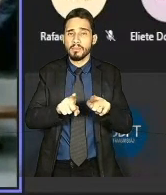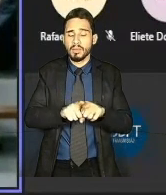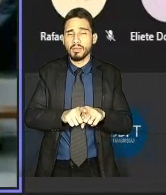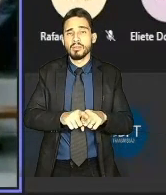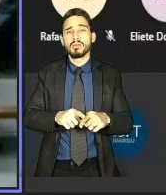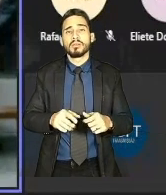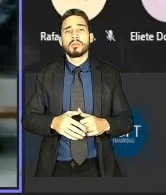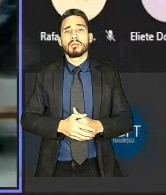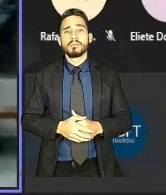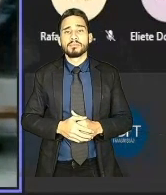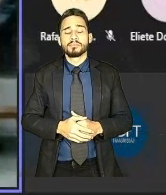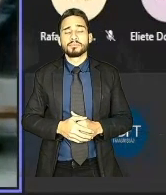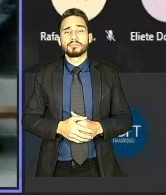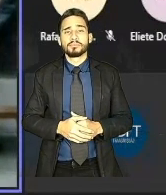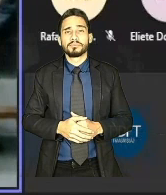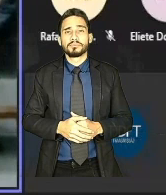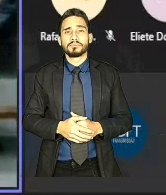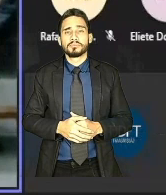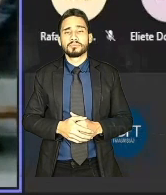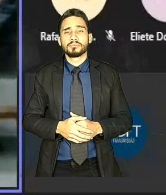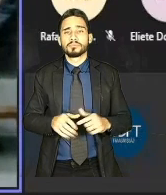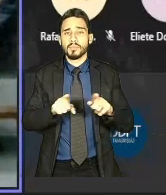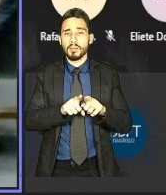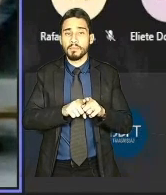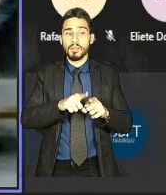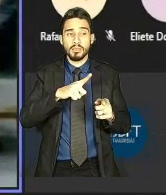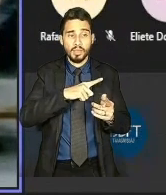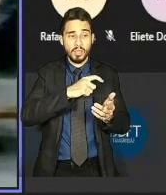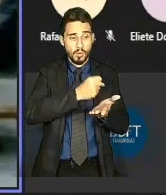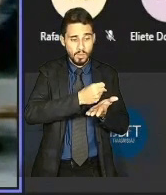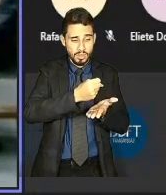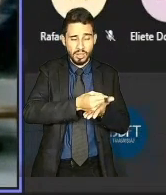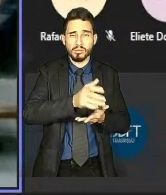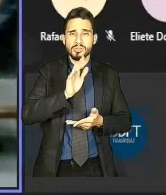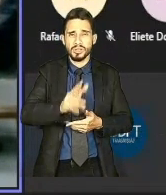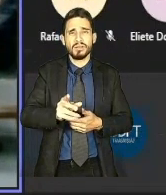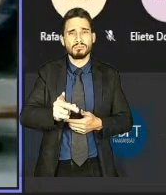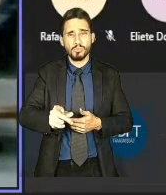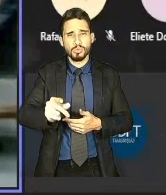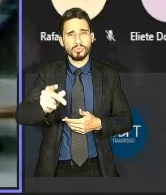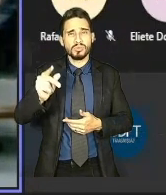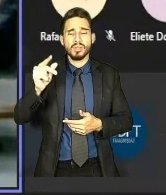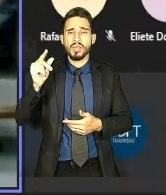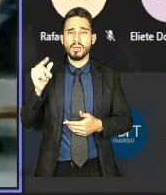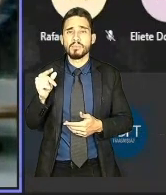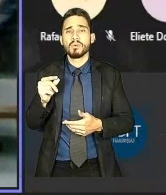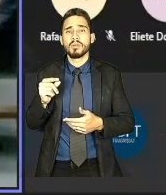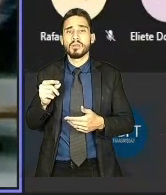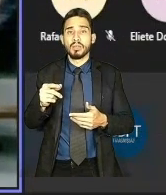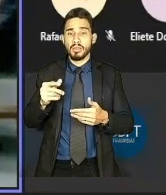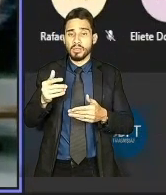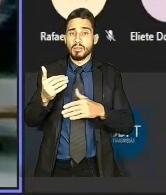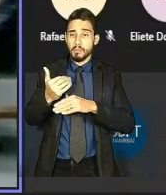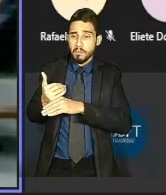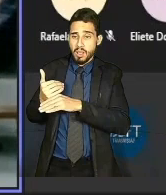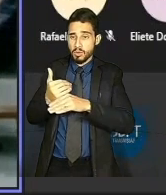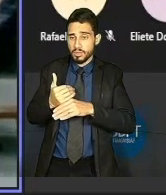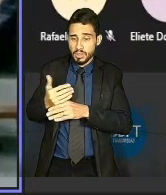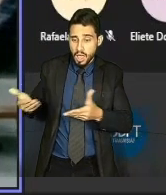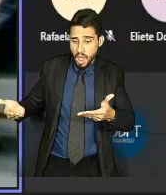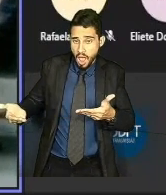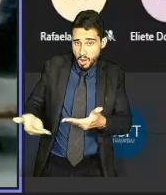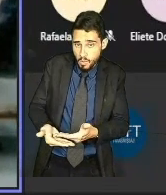um embasamento para aquela conduta, como há no caso, que é contratos que estão em vigor há muito tempo, são contratos padronizados que